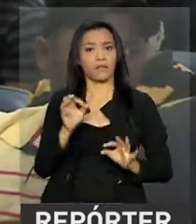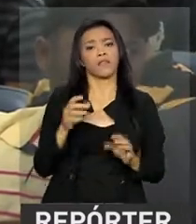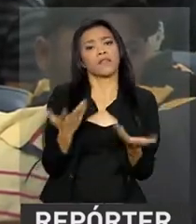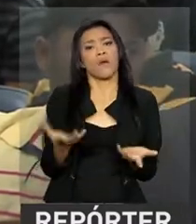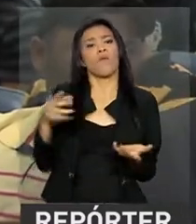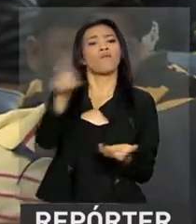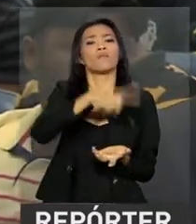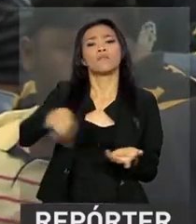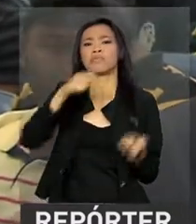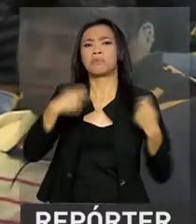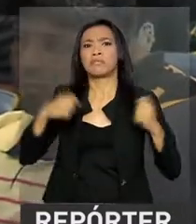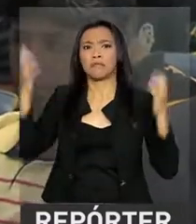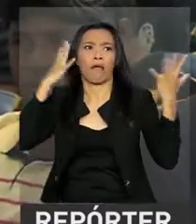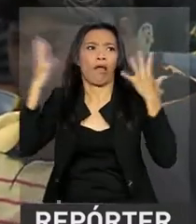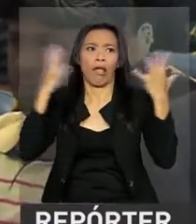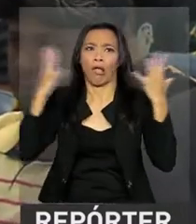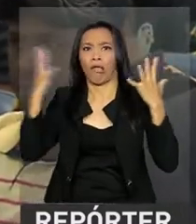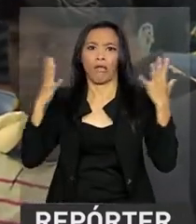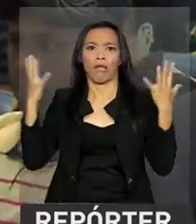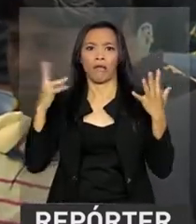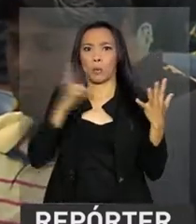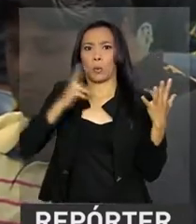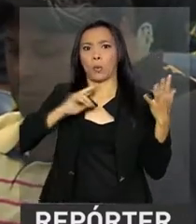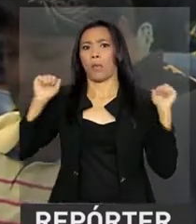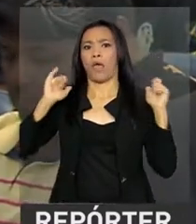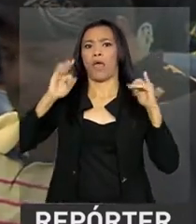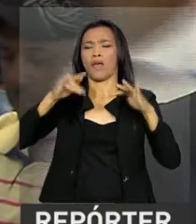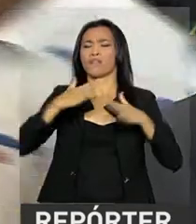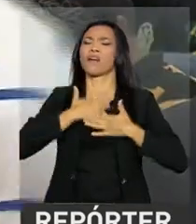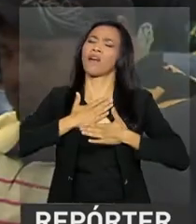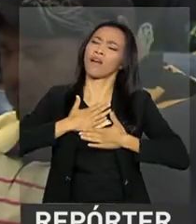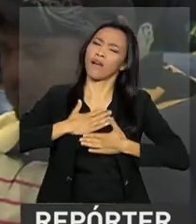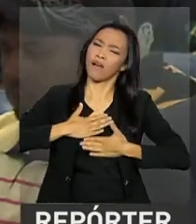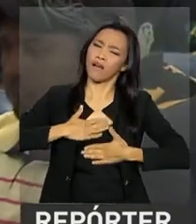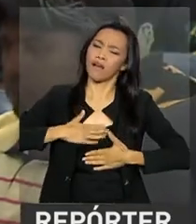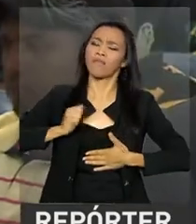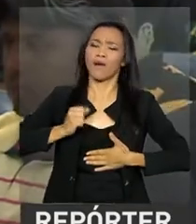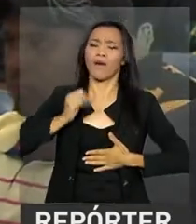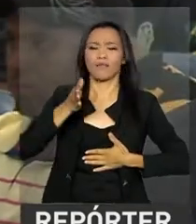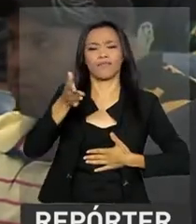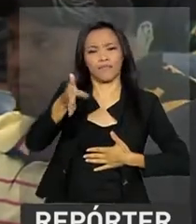agitado, desesperado. Pode vir com tranquilidade, o dinheiro está aqui.